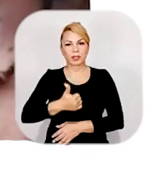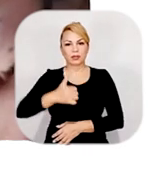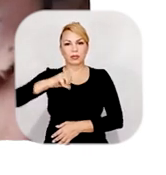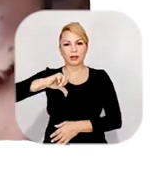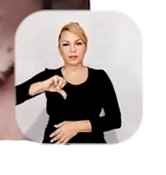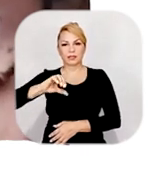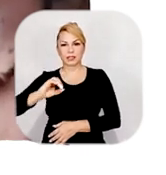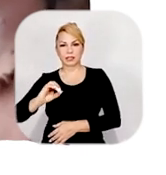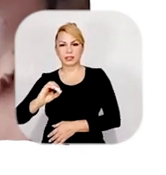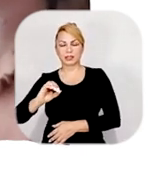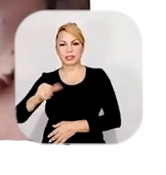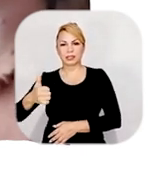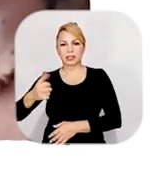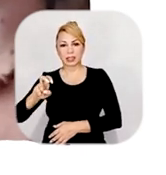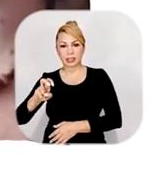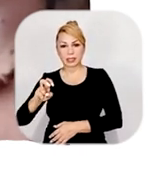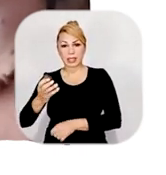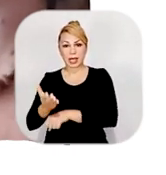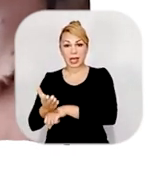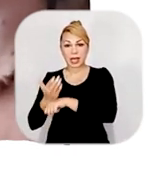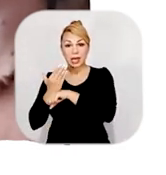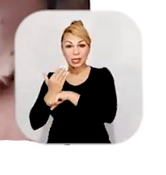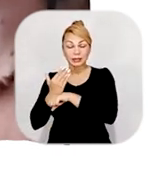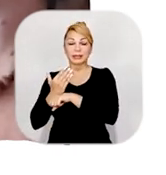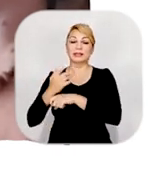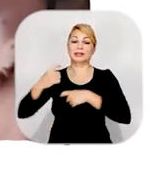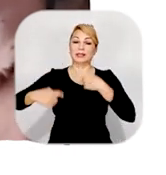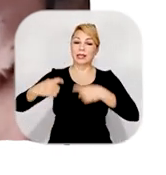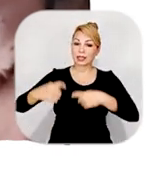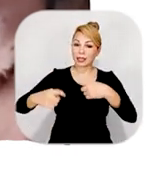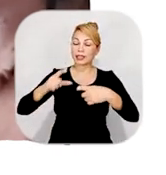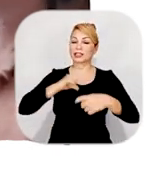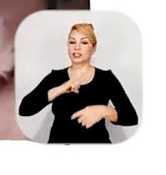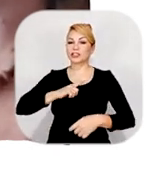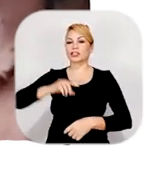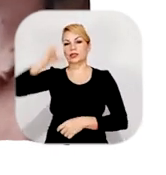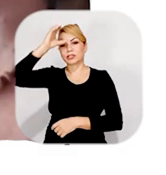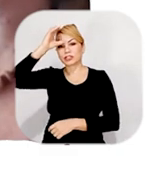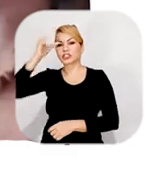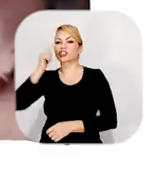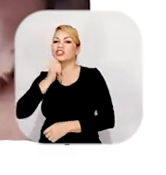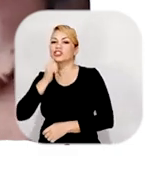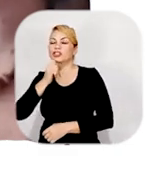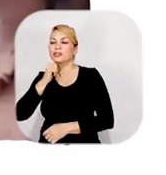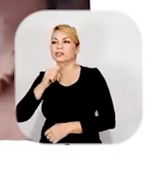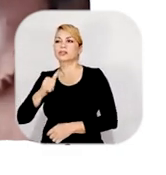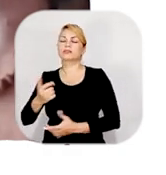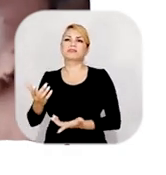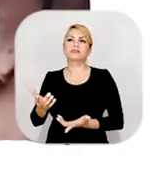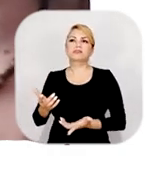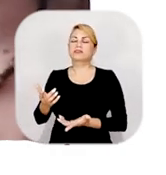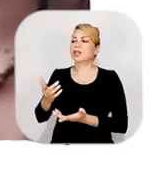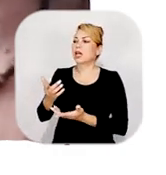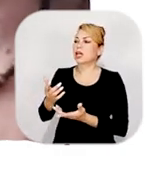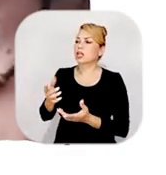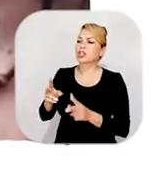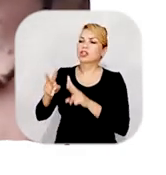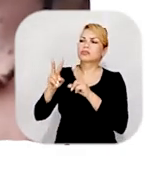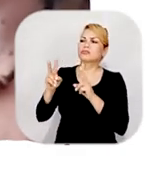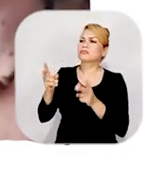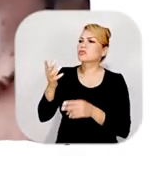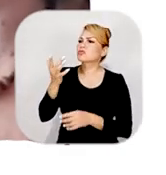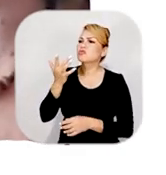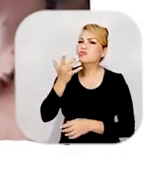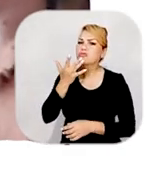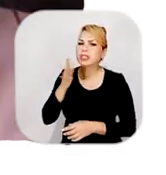Ele vinha, uma tia que vinha de um país distante. Naquele tempo, as únicas narrativas que existiam da Amazônia lá para a Europa